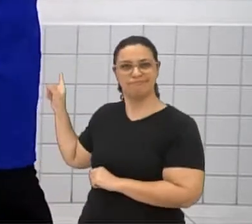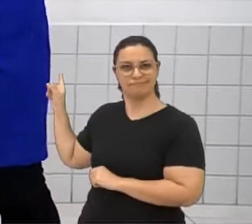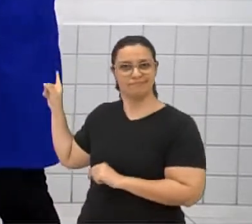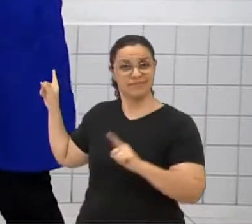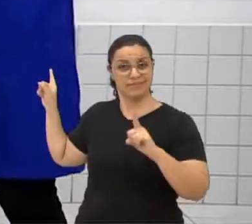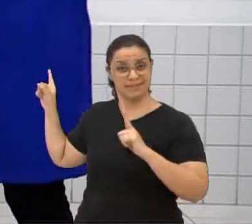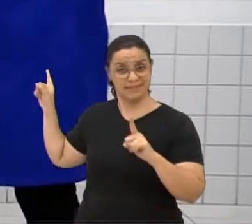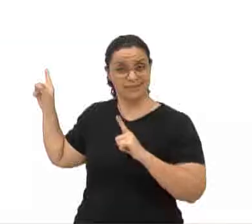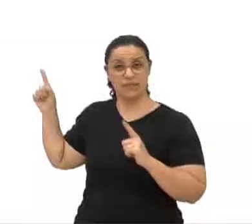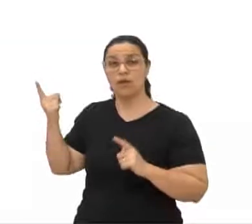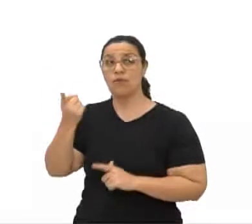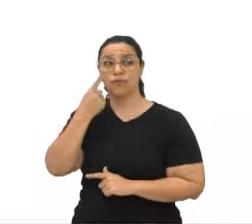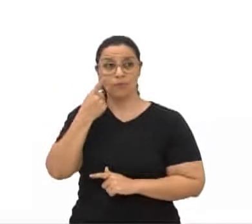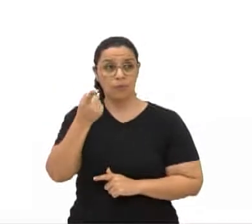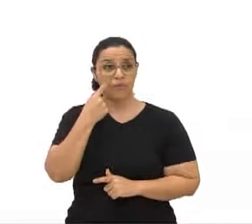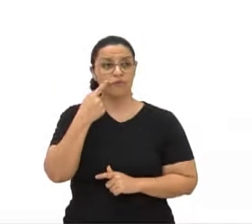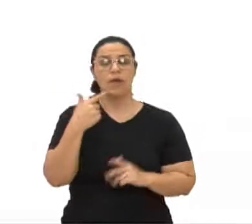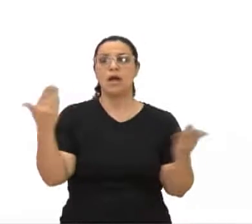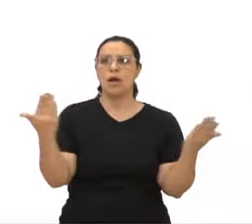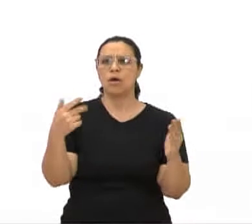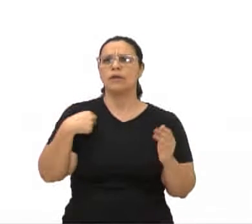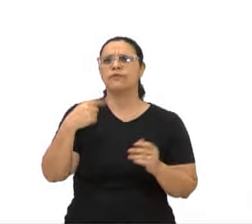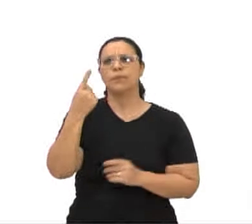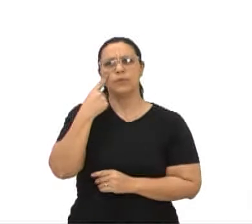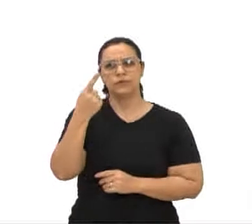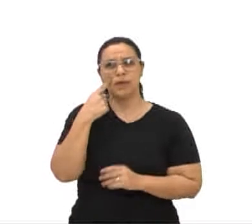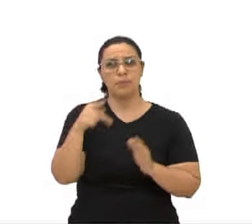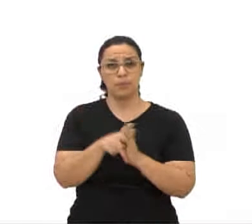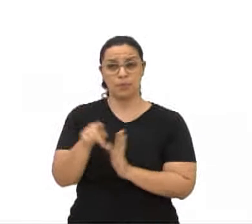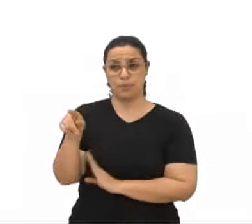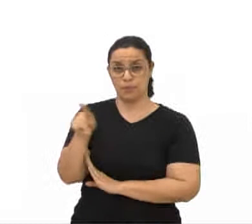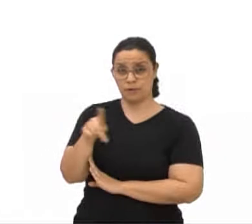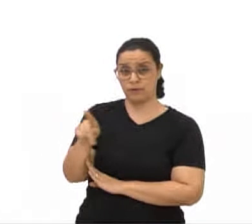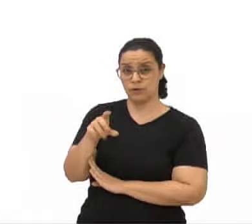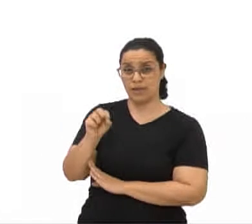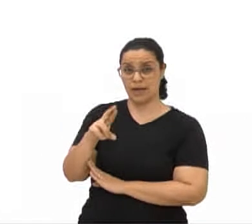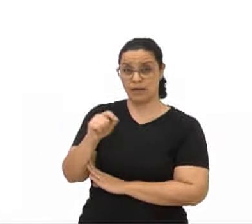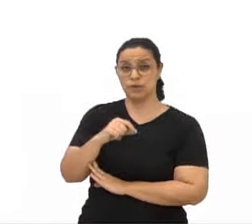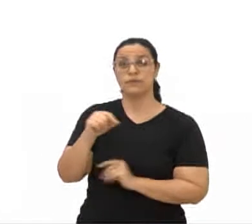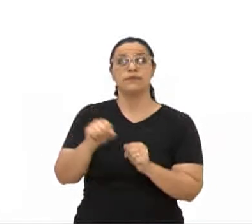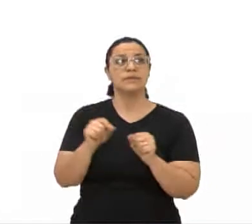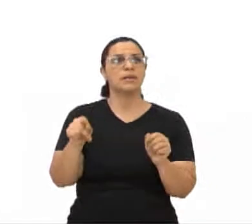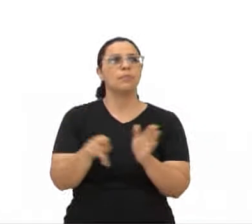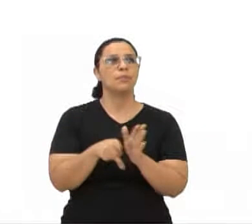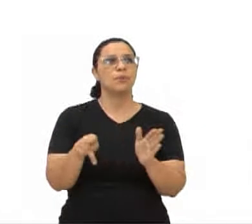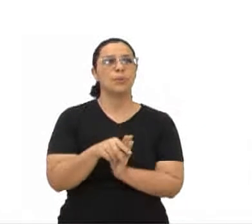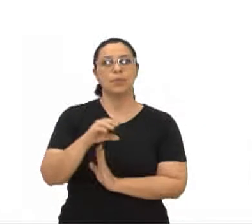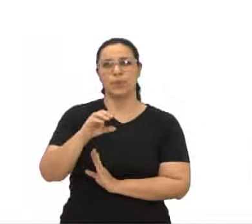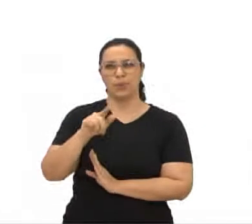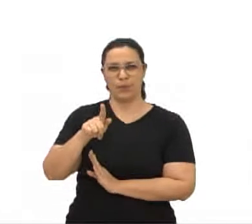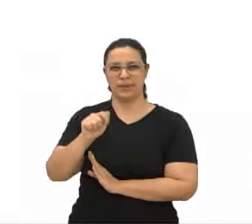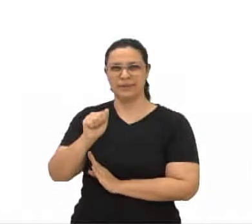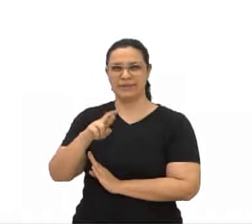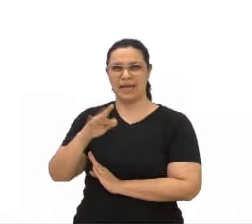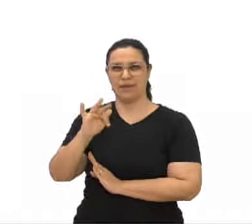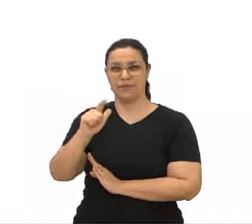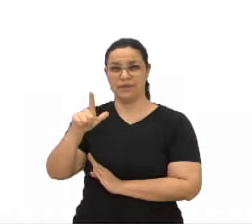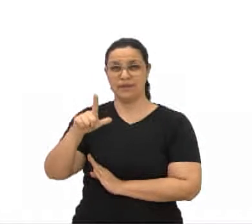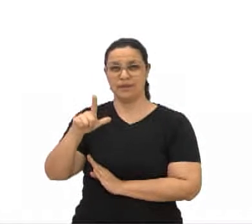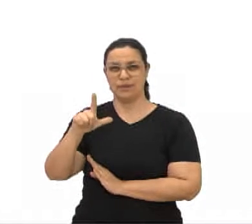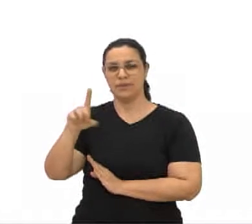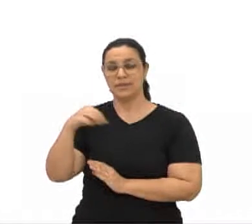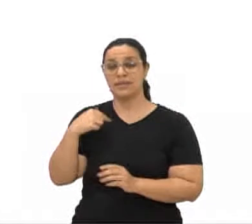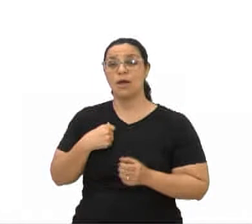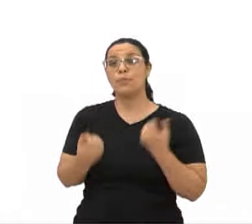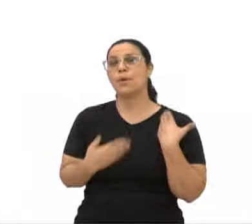Ah sim então vamos dizer assim ó O titular Carlos vai fazer o papel do Garfield e a gente tira aqui vai fazer o papel da